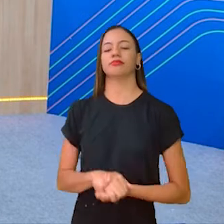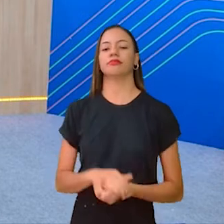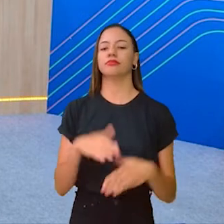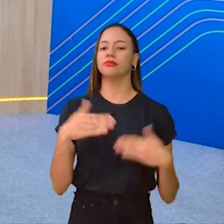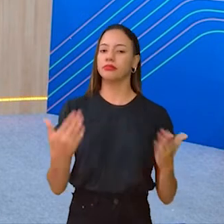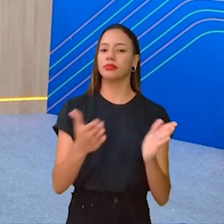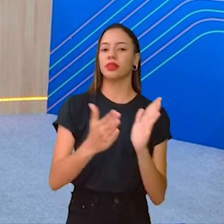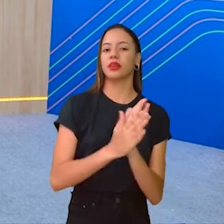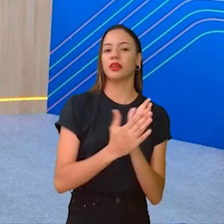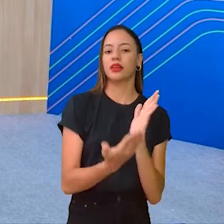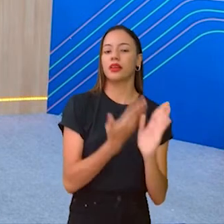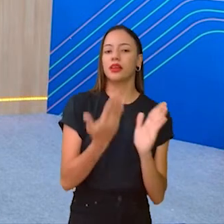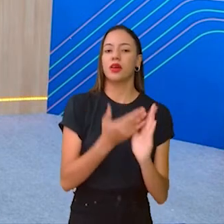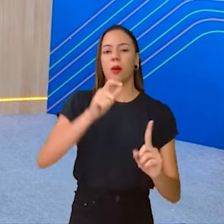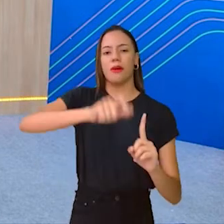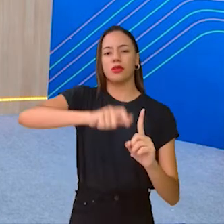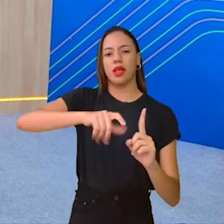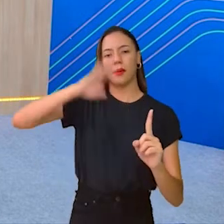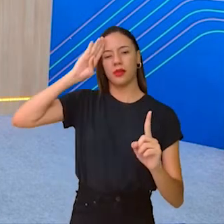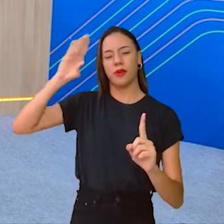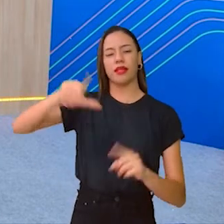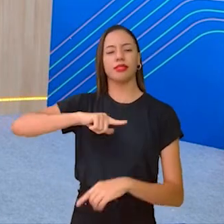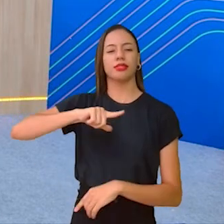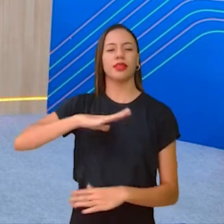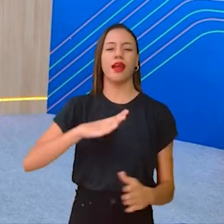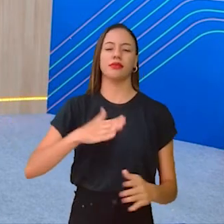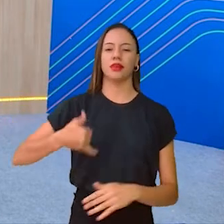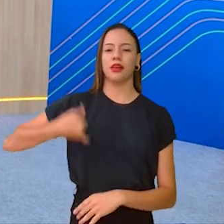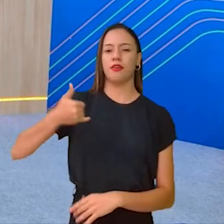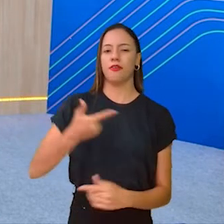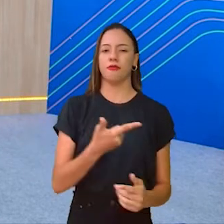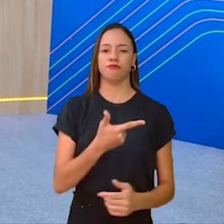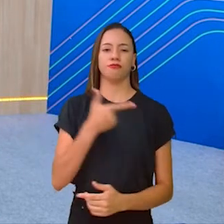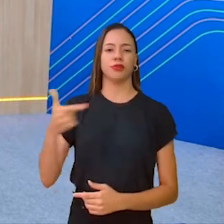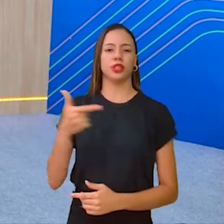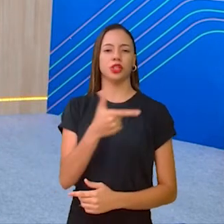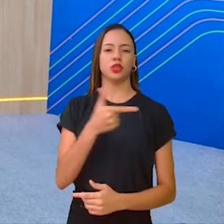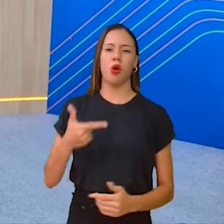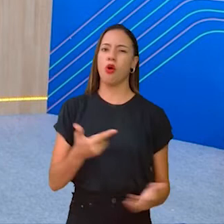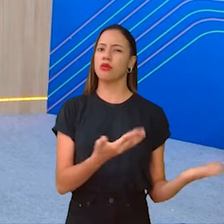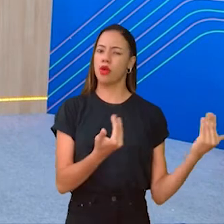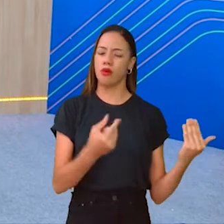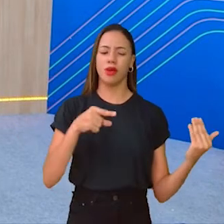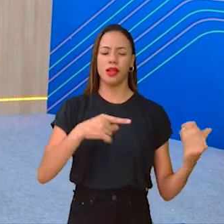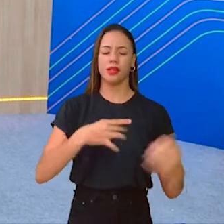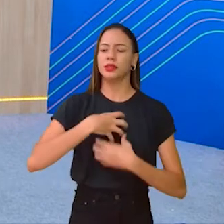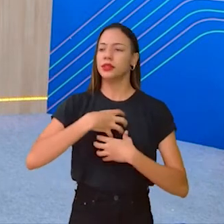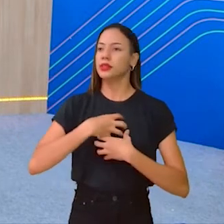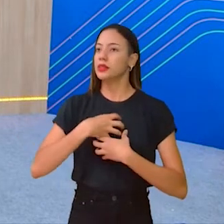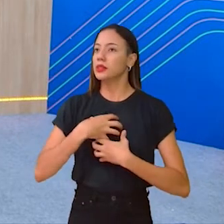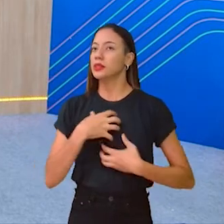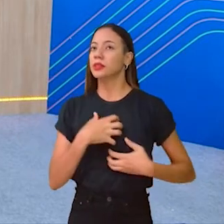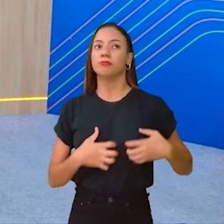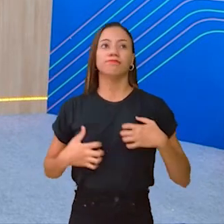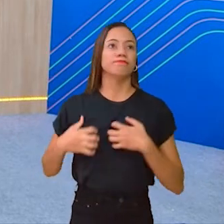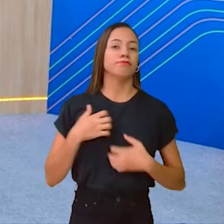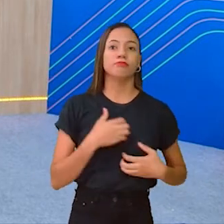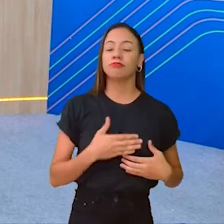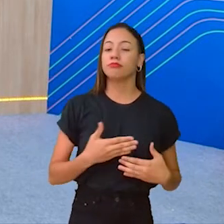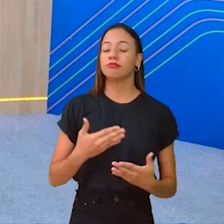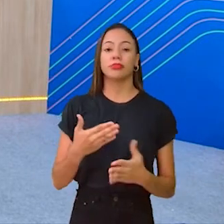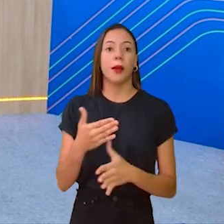personagem principal era até então bem jovem, tinha uns 22, 23 anos, e ele estava se sentindo perdido na vida. Até que ele vem